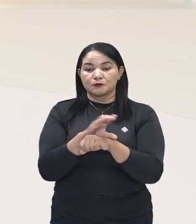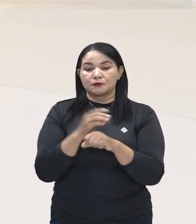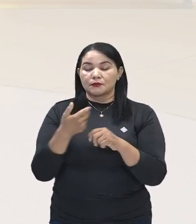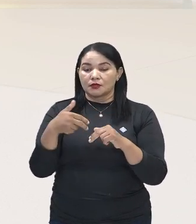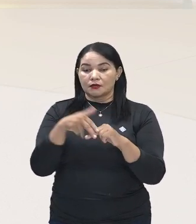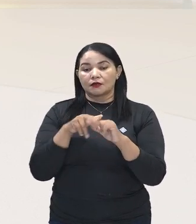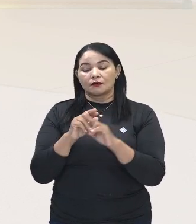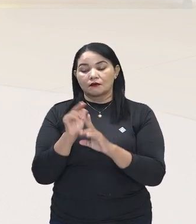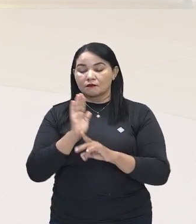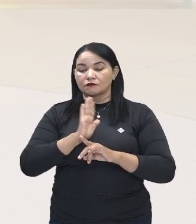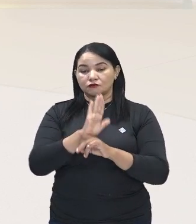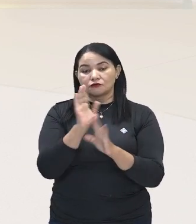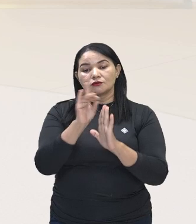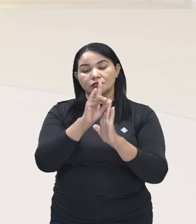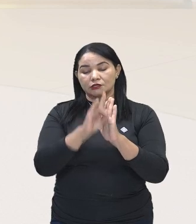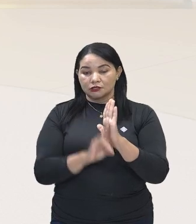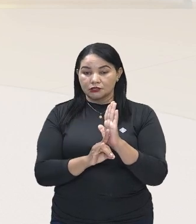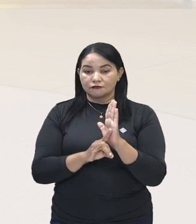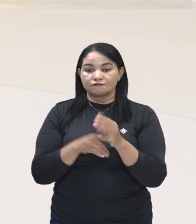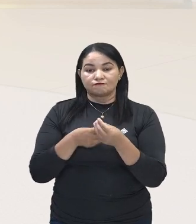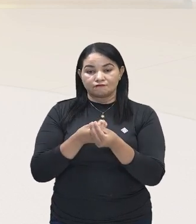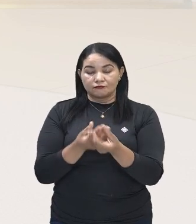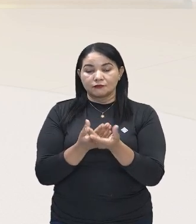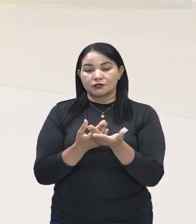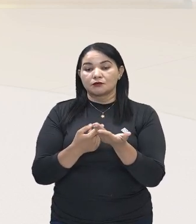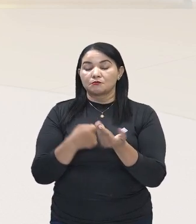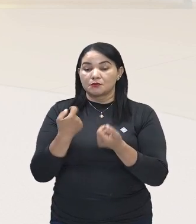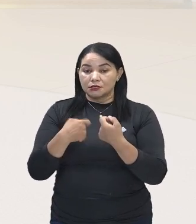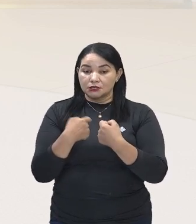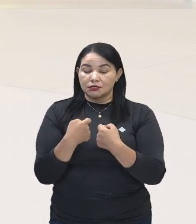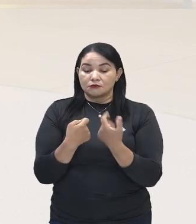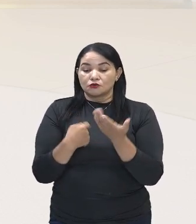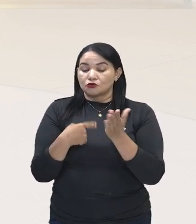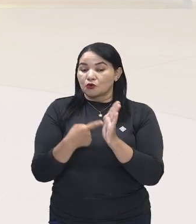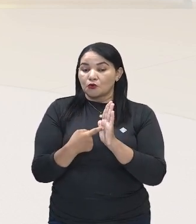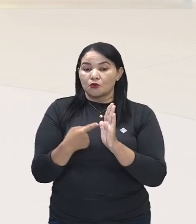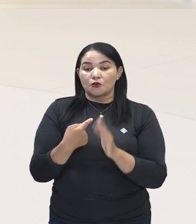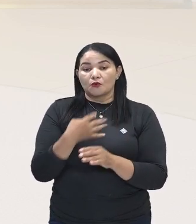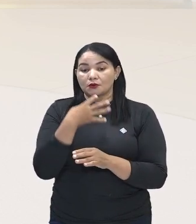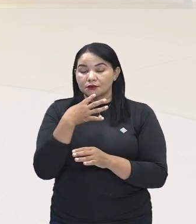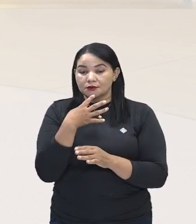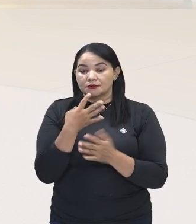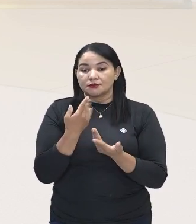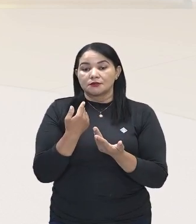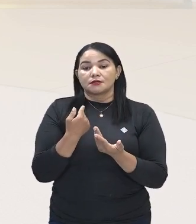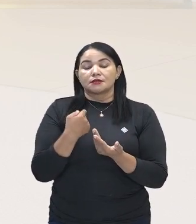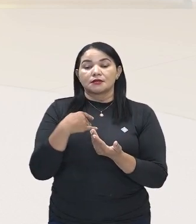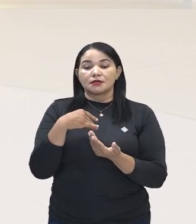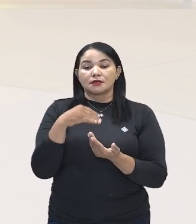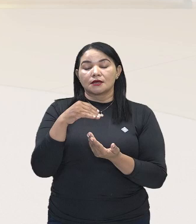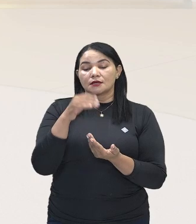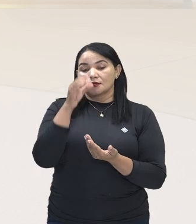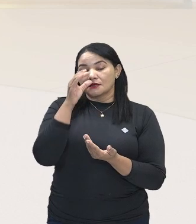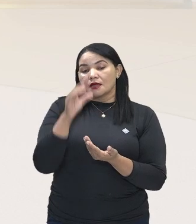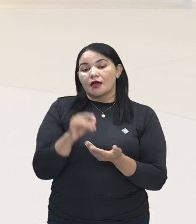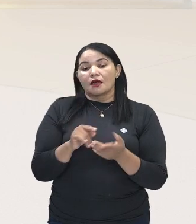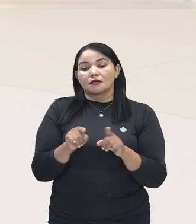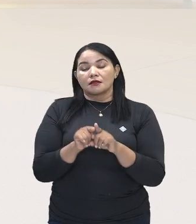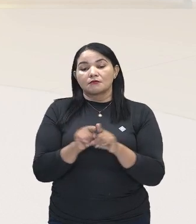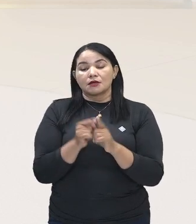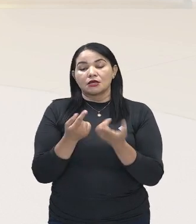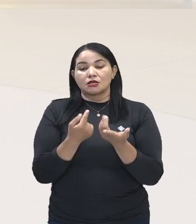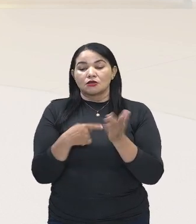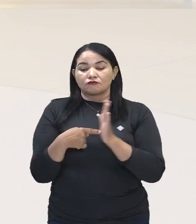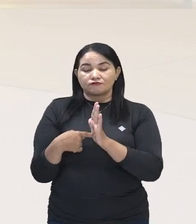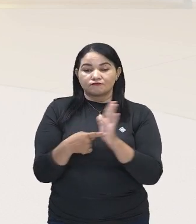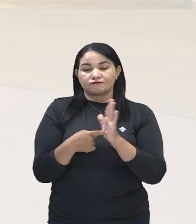Nós temos muitos direitos, precisamos conhecê-los para que nós possamos exercer tanto nossos